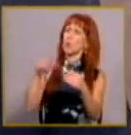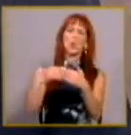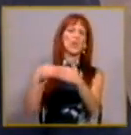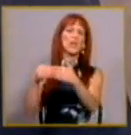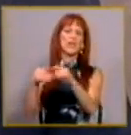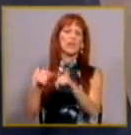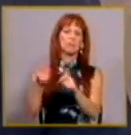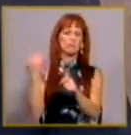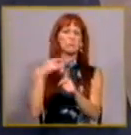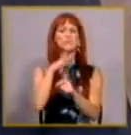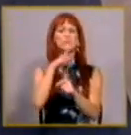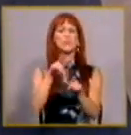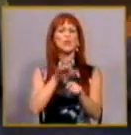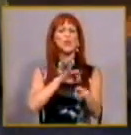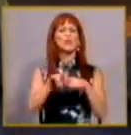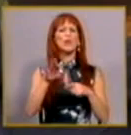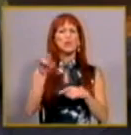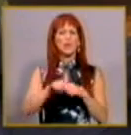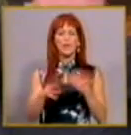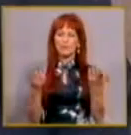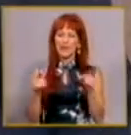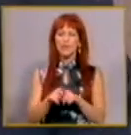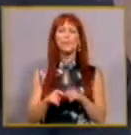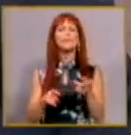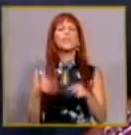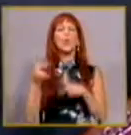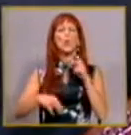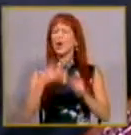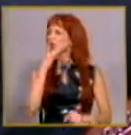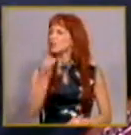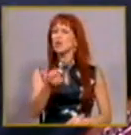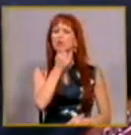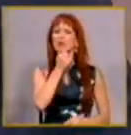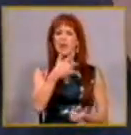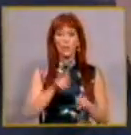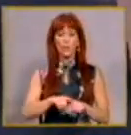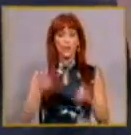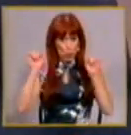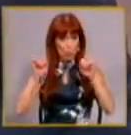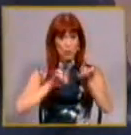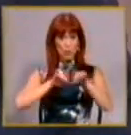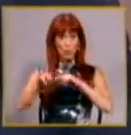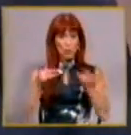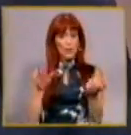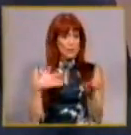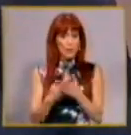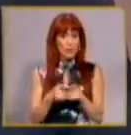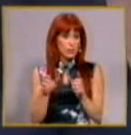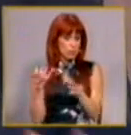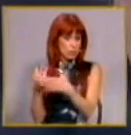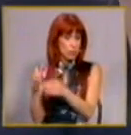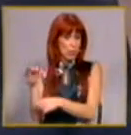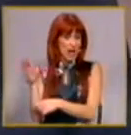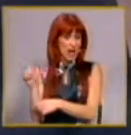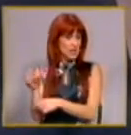como chamava aqui a população, o deputado António Junqueiro. Mas para dizer, José Junqueiro, o corte unilateral no consenso político deu-se do lado do Partido Socialista,